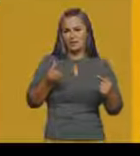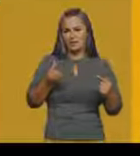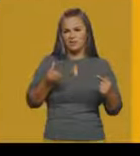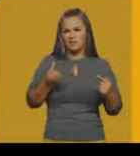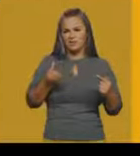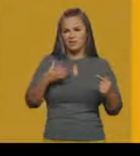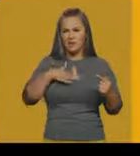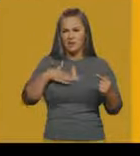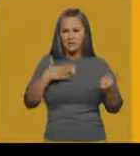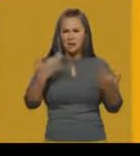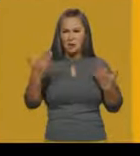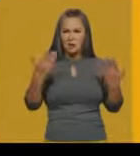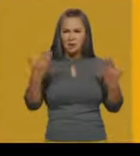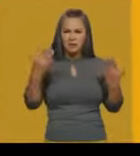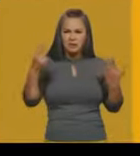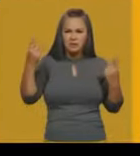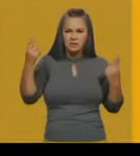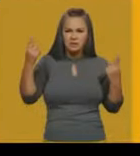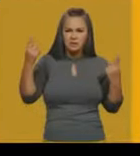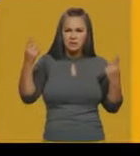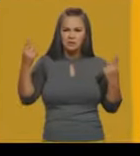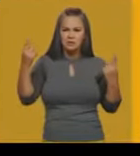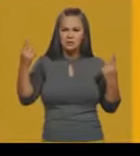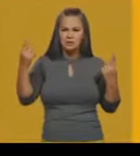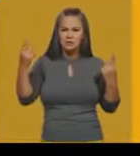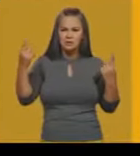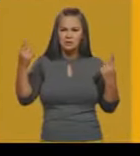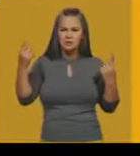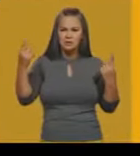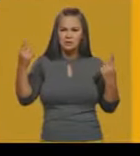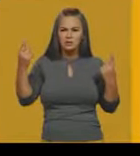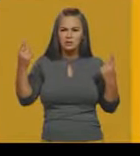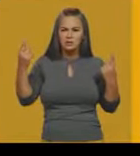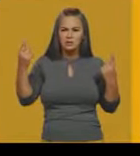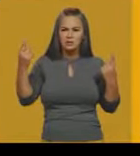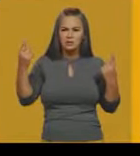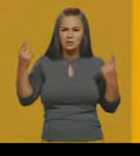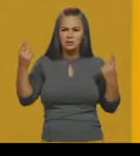Gostou? 1 mais 4, 5. Opa, sigo.